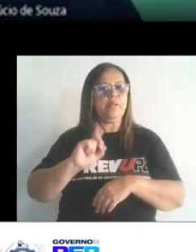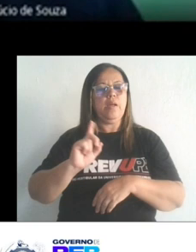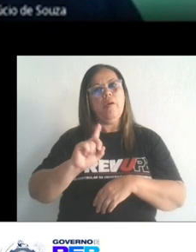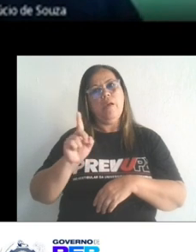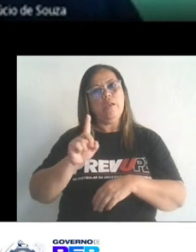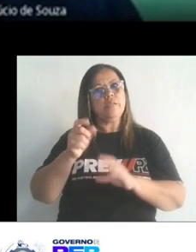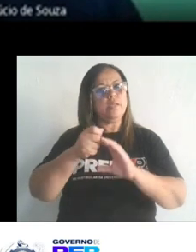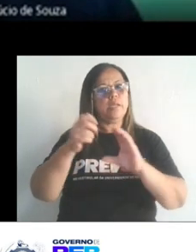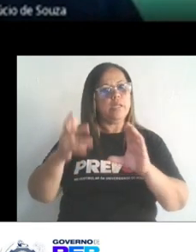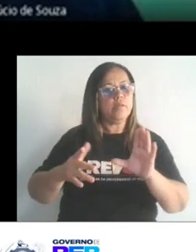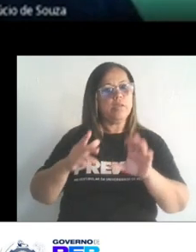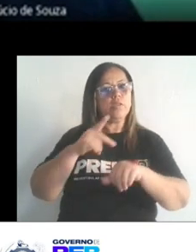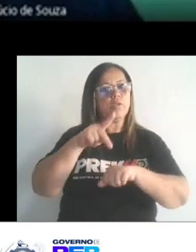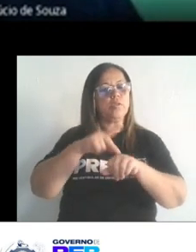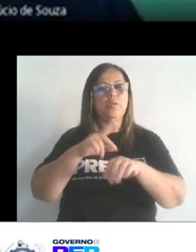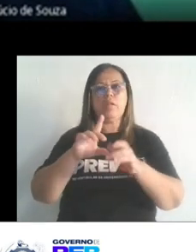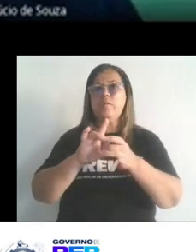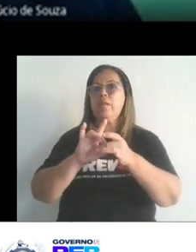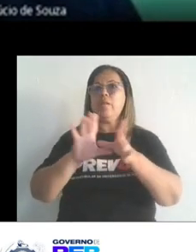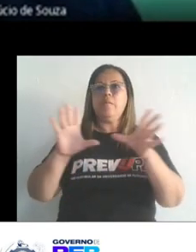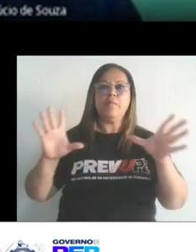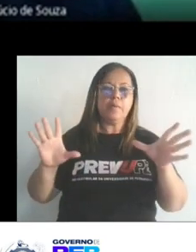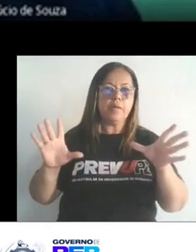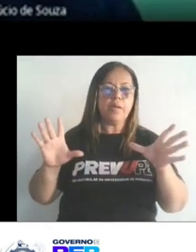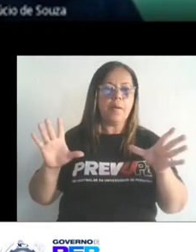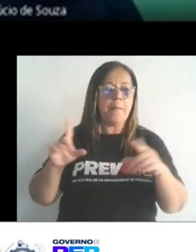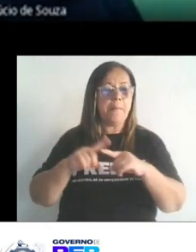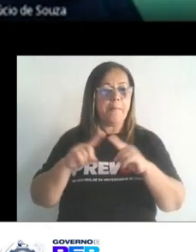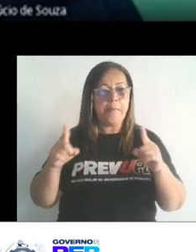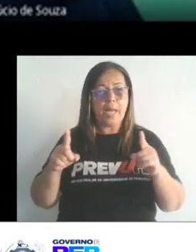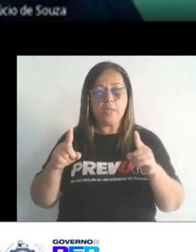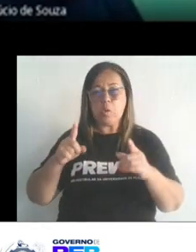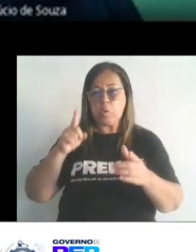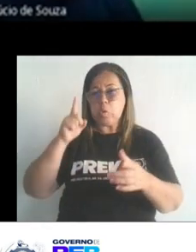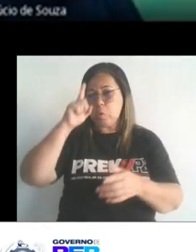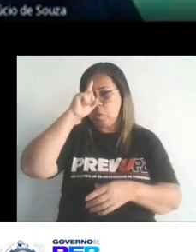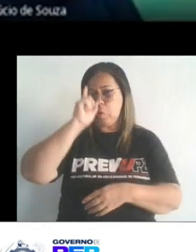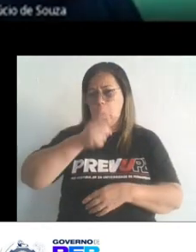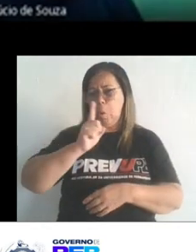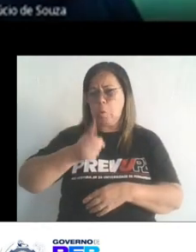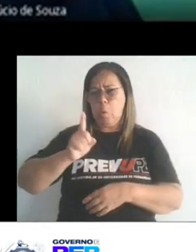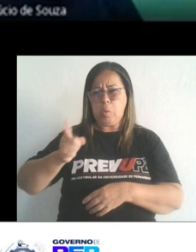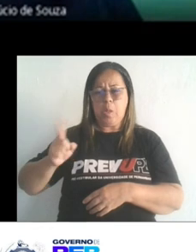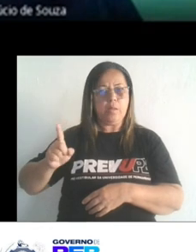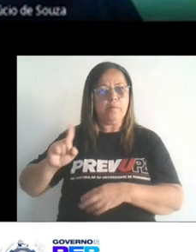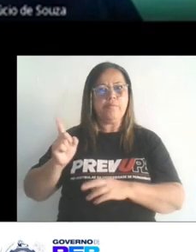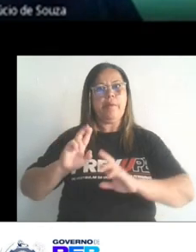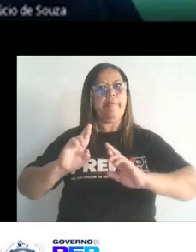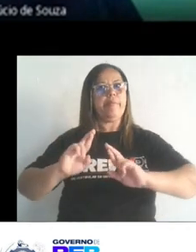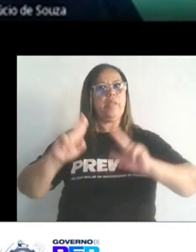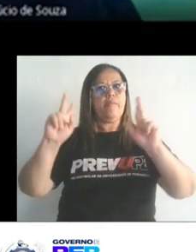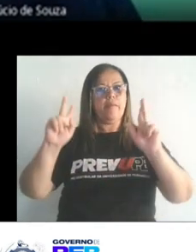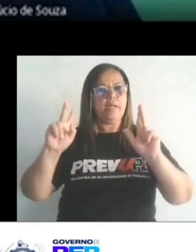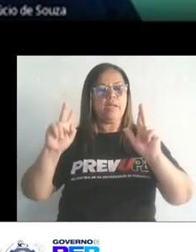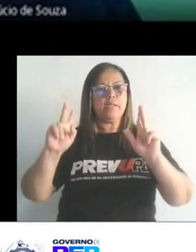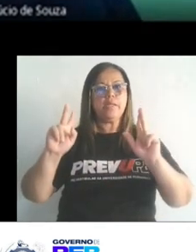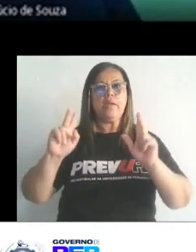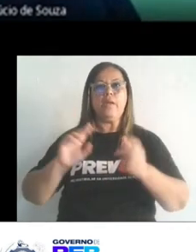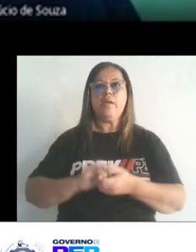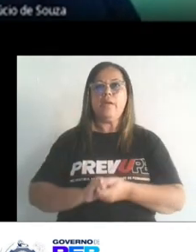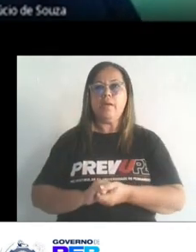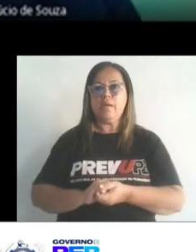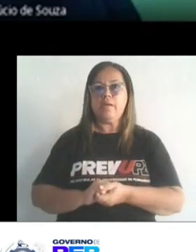liberal do Estado de direito democrático mas o Estado total não o Estado total é o contrário ele vai